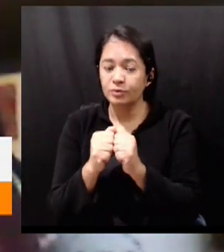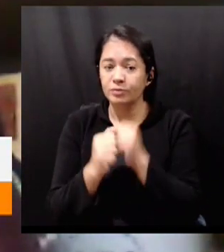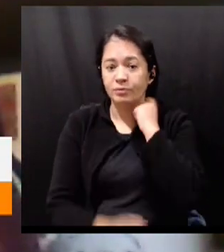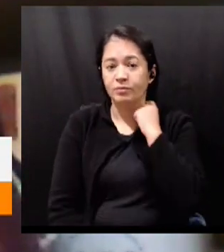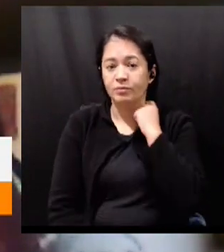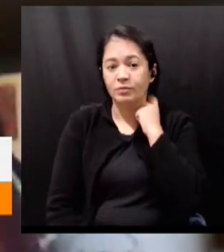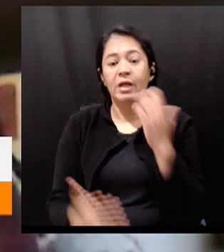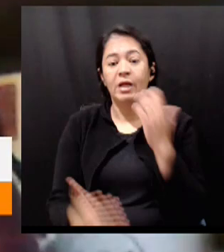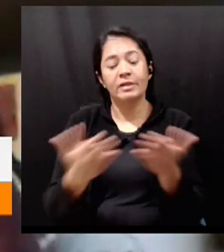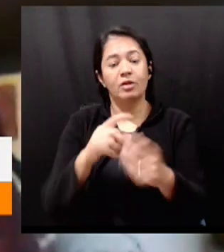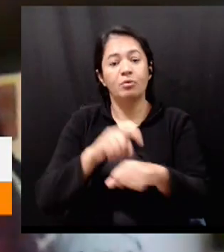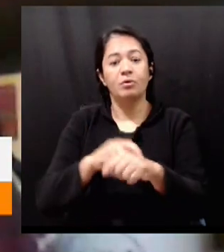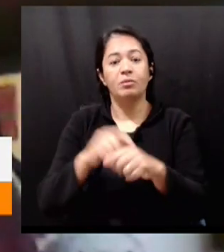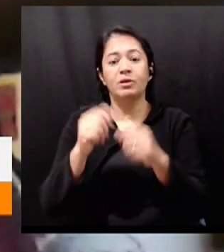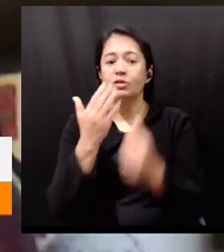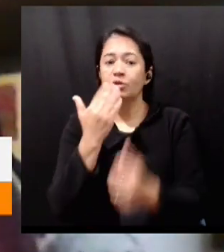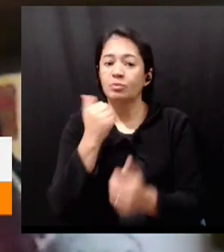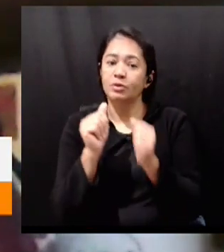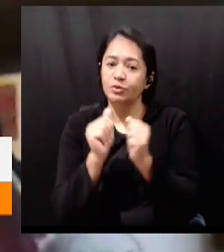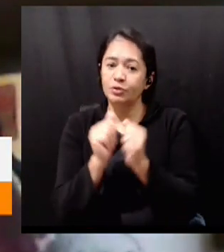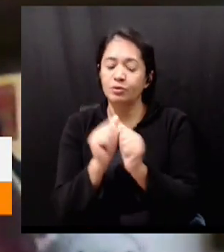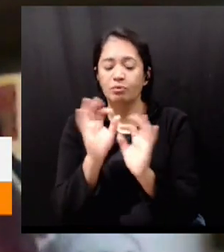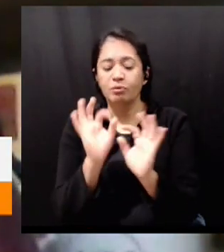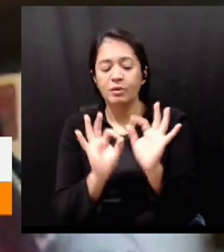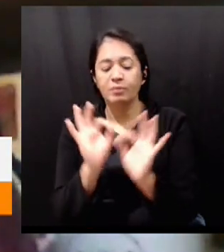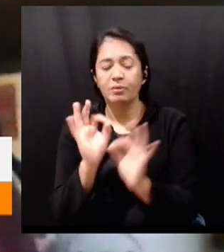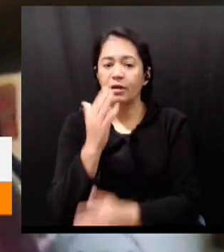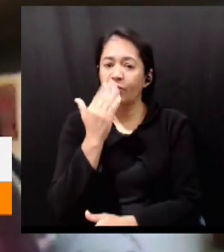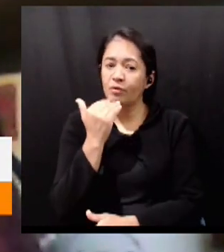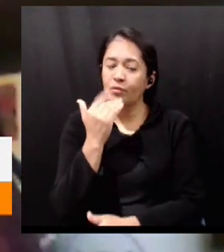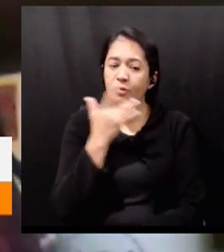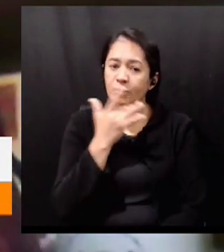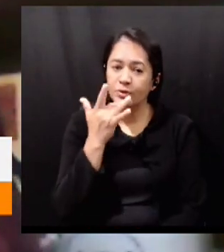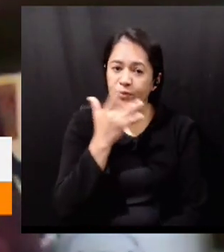almoçar, de preparar aquele almoço, né?